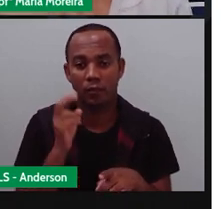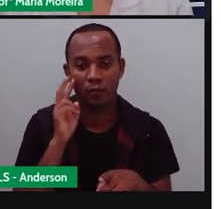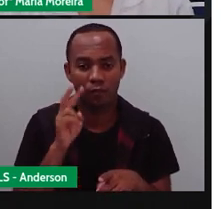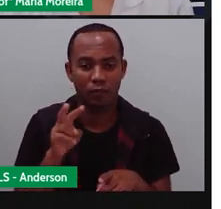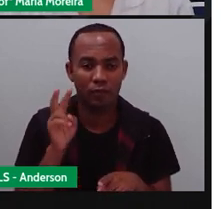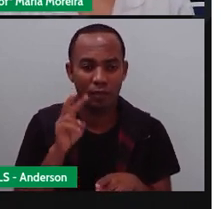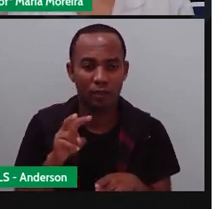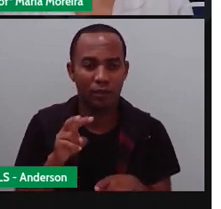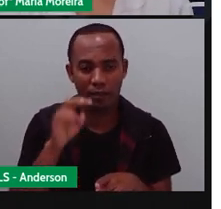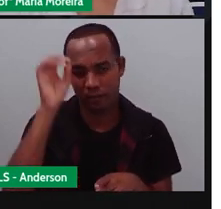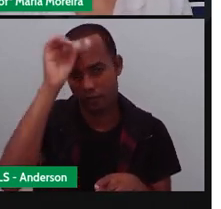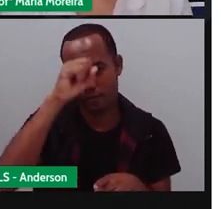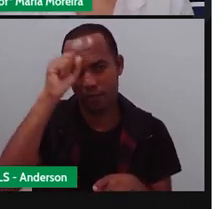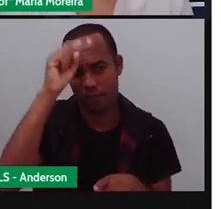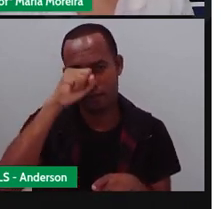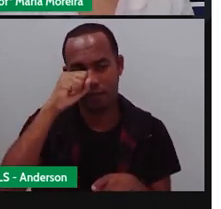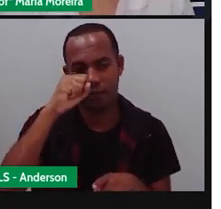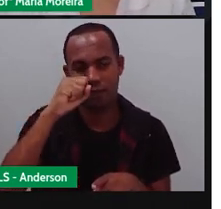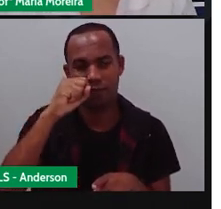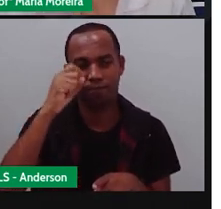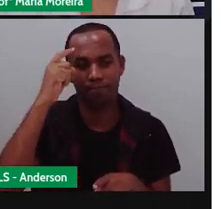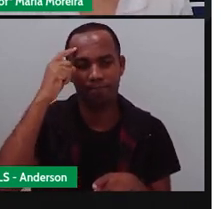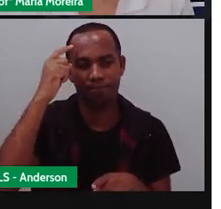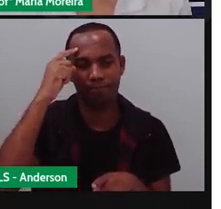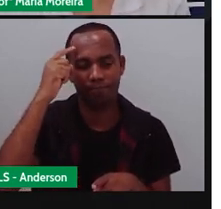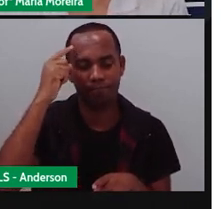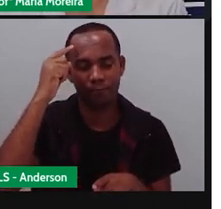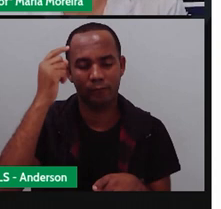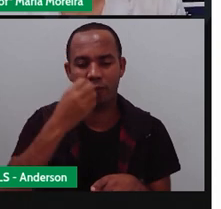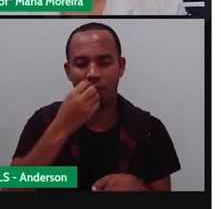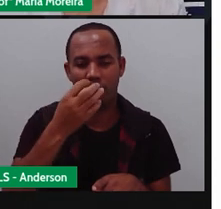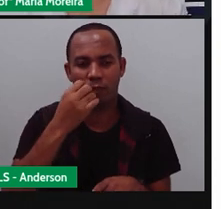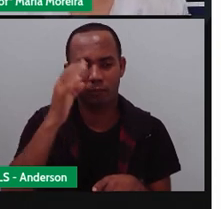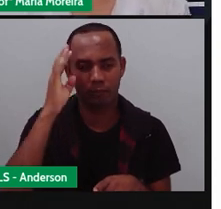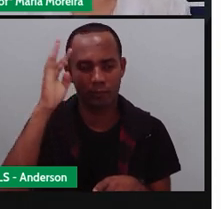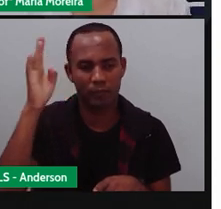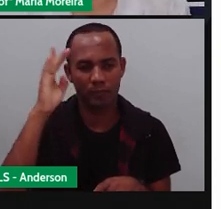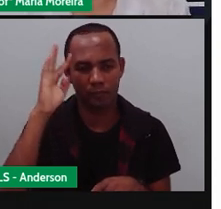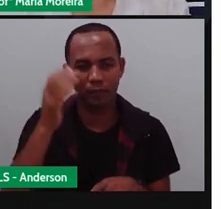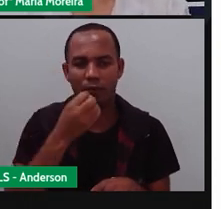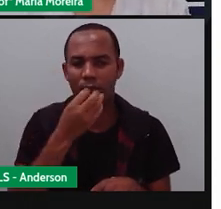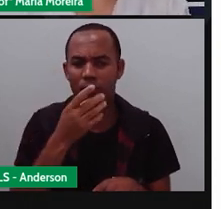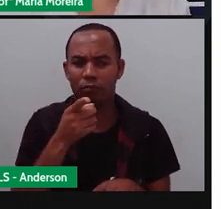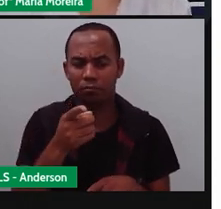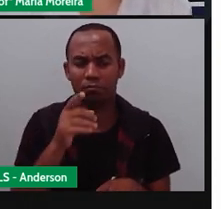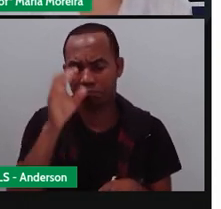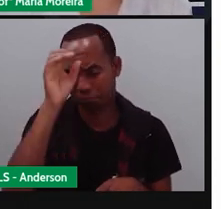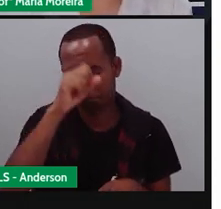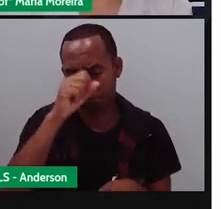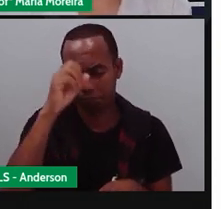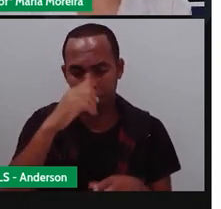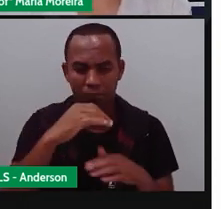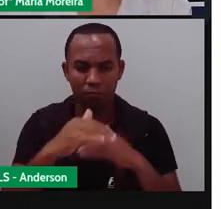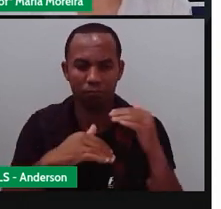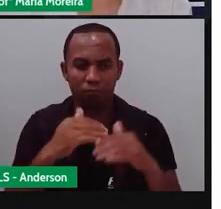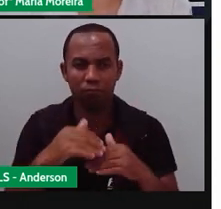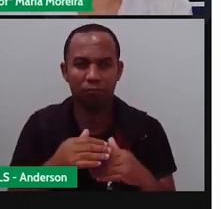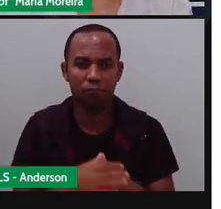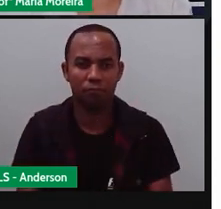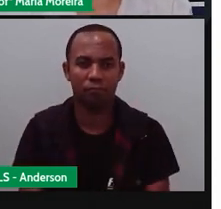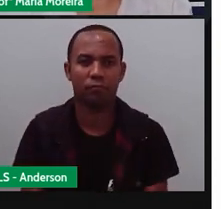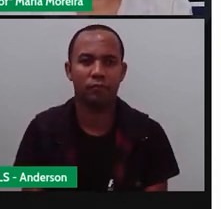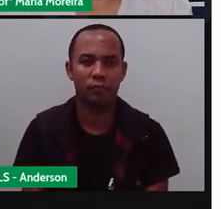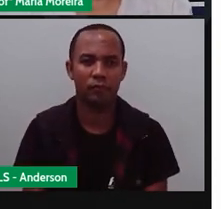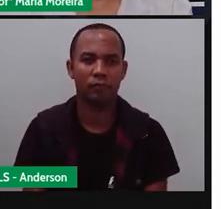ganhar o tempo você facilitar o serviço esse produto chegar mais rápido ao mercado ao consumidor Então